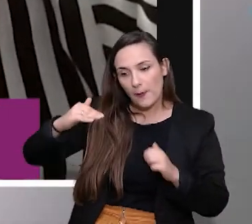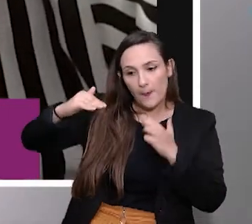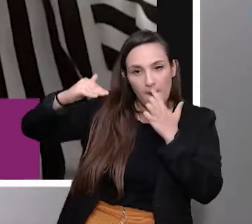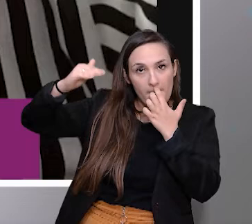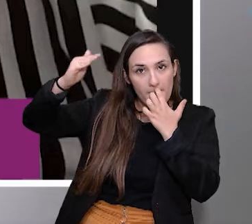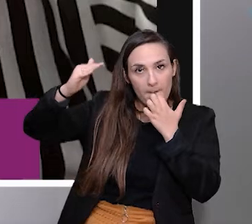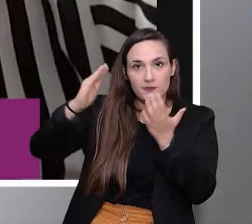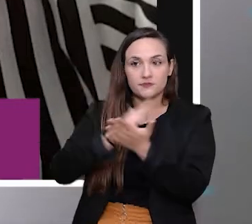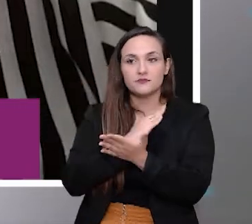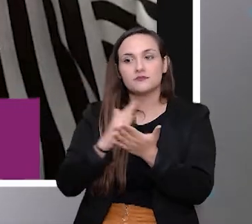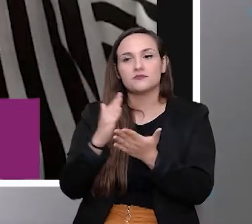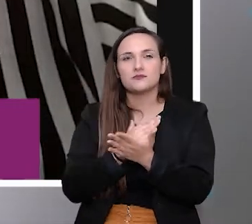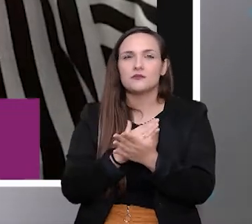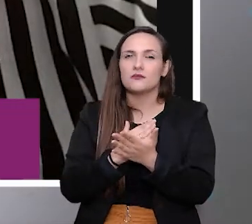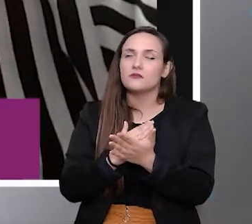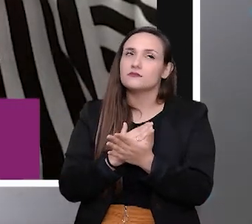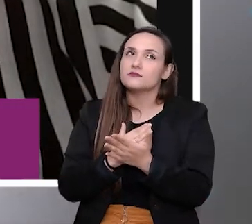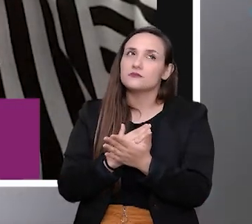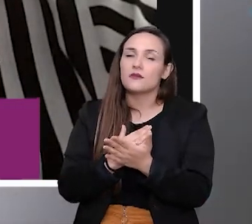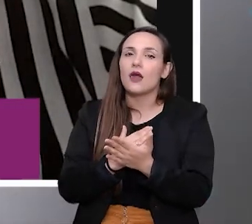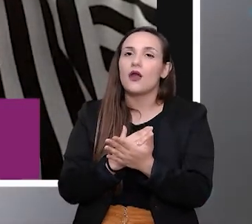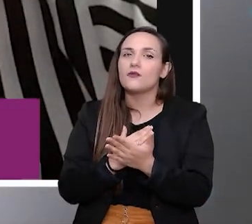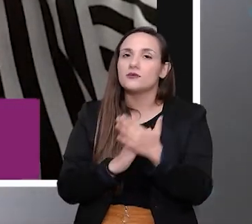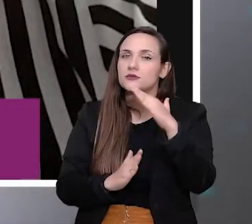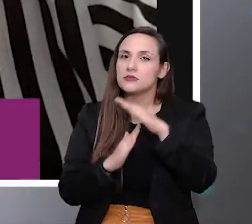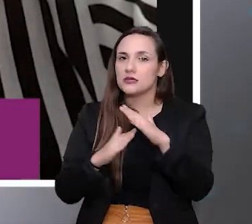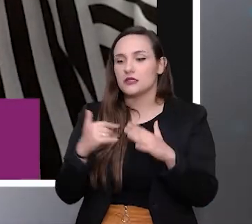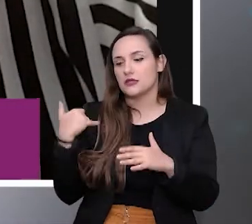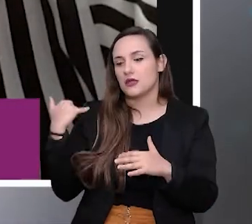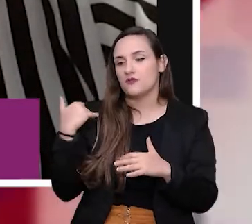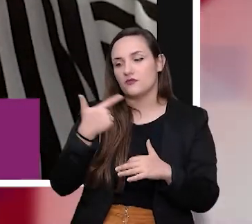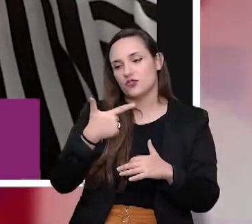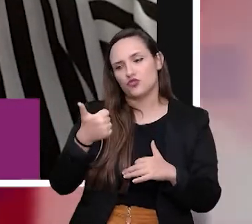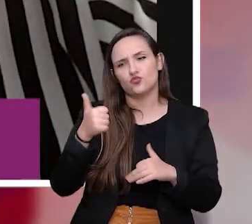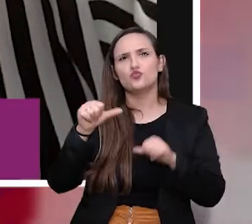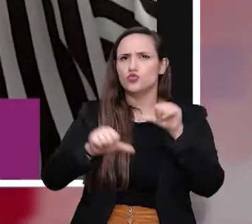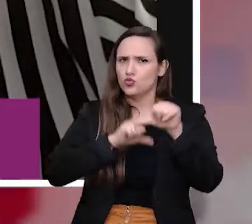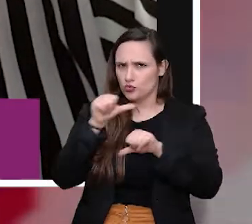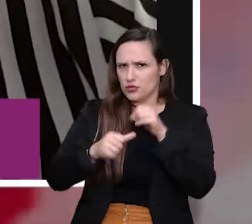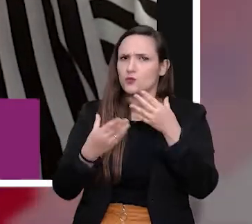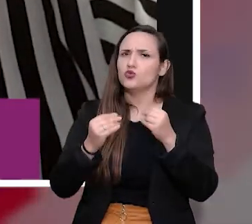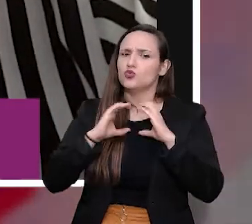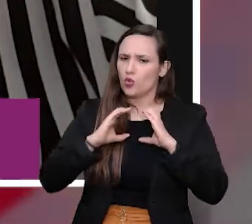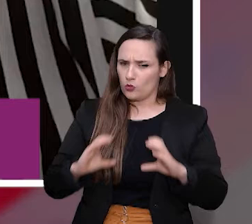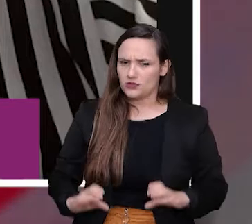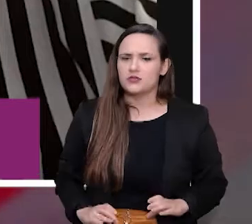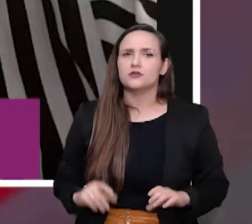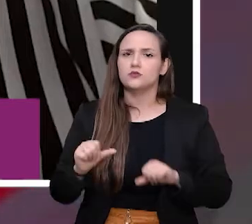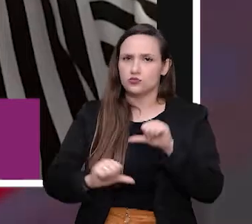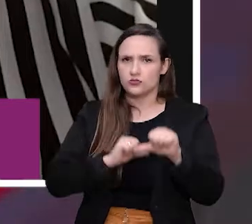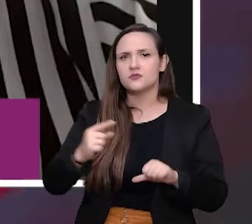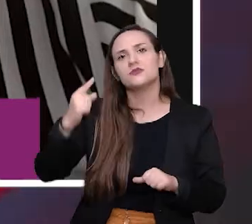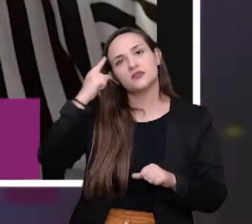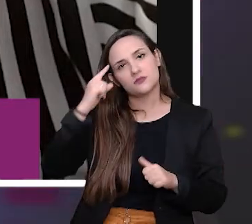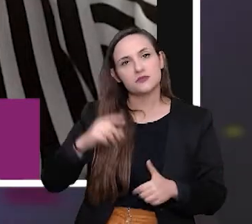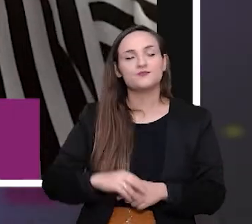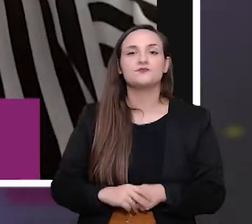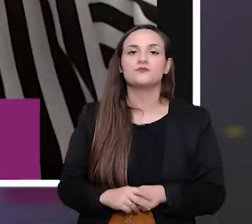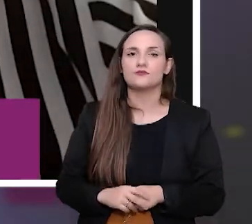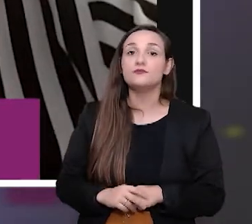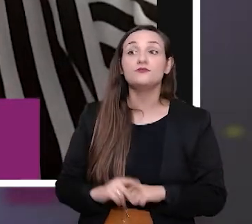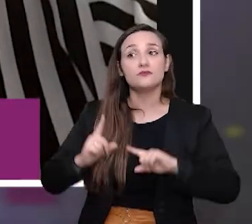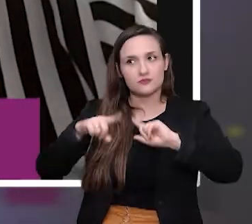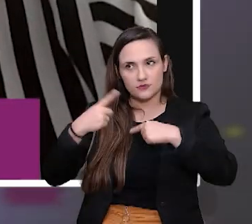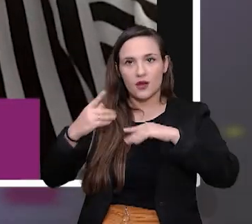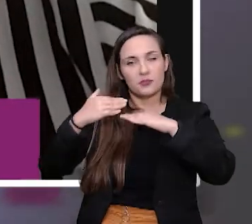alguns padrões de lado, até 21 anos, eu acho que a gente ainda deixa muitos padrões e adquire novos padrões de funcionamento.